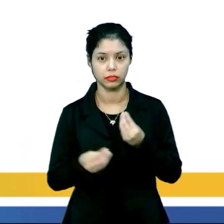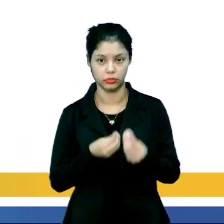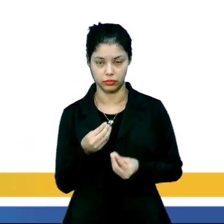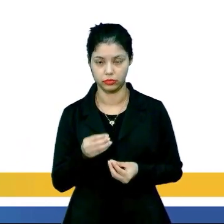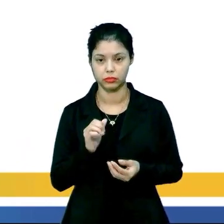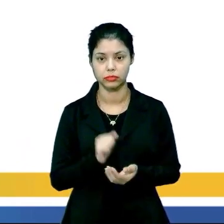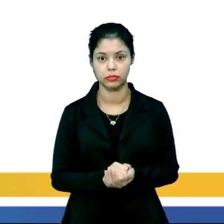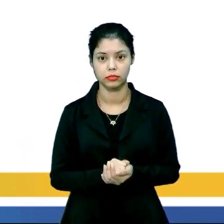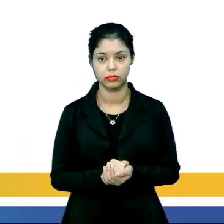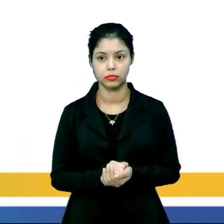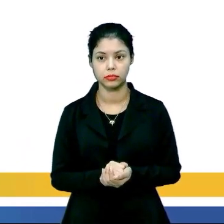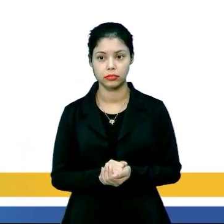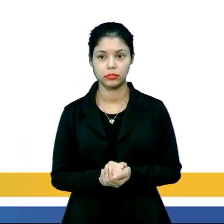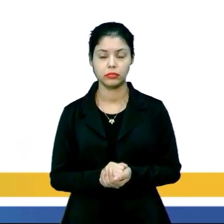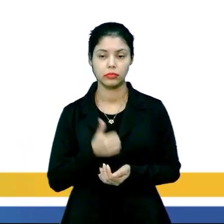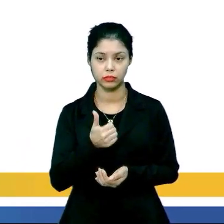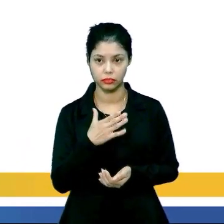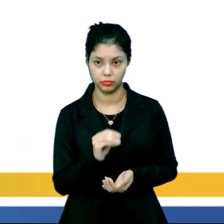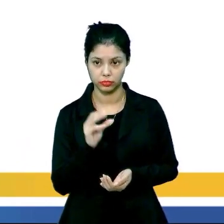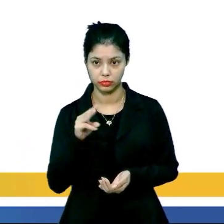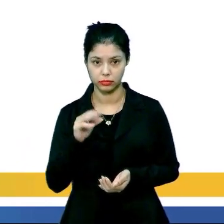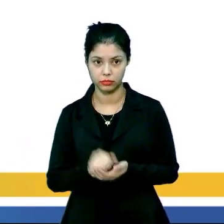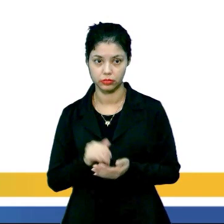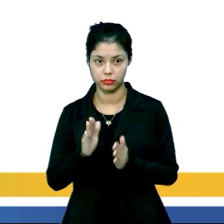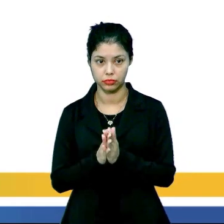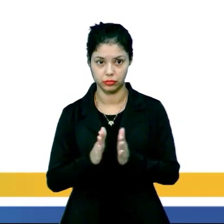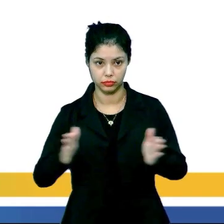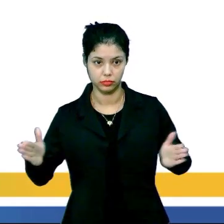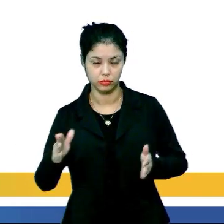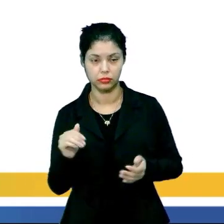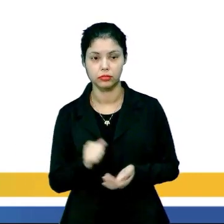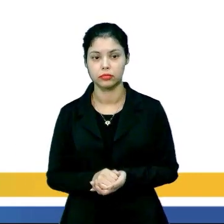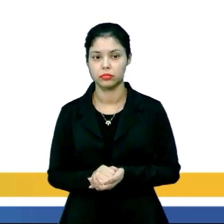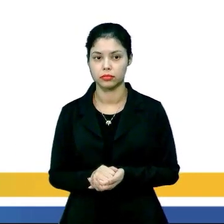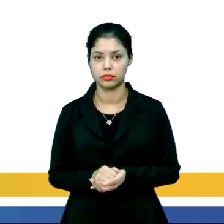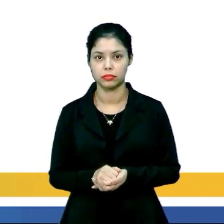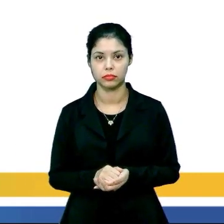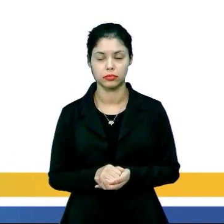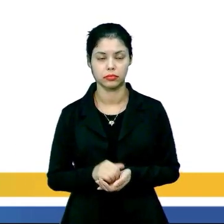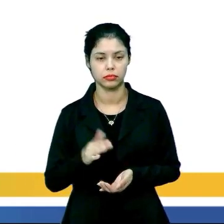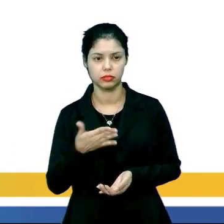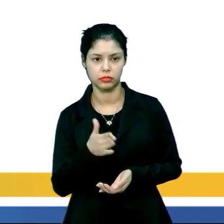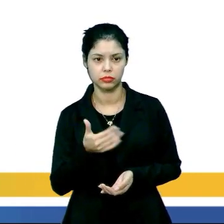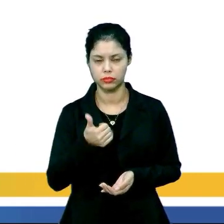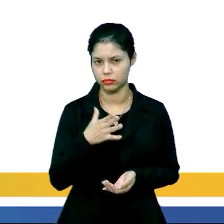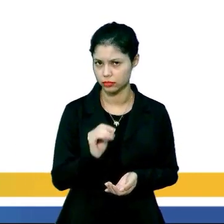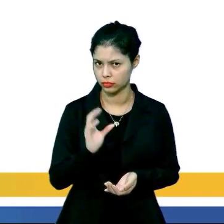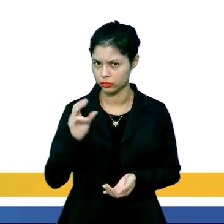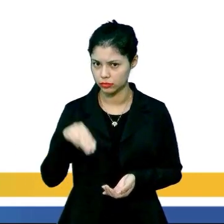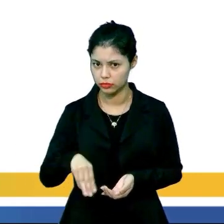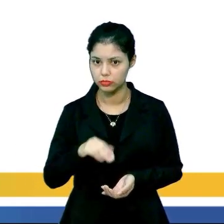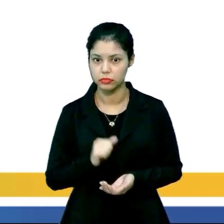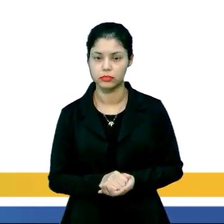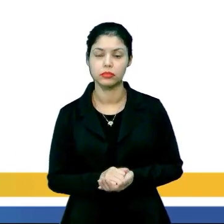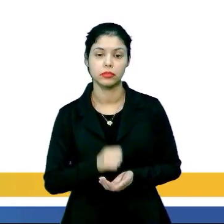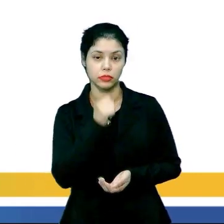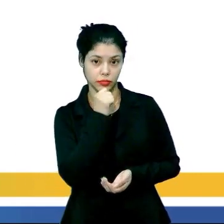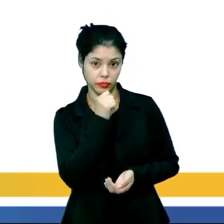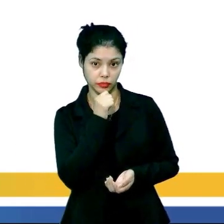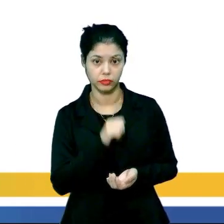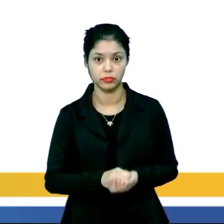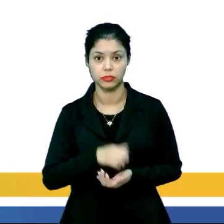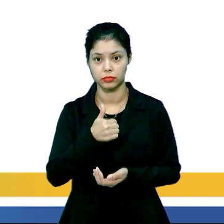Vamos lá. Como deve ficar 10 centímetros distante da parede, então ficará distante do teto 10 centímetros.